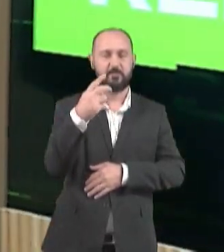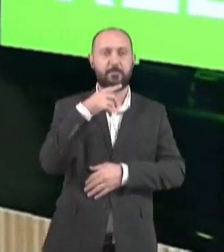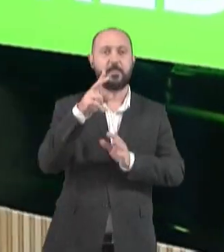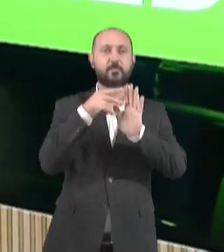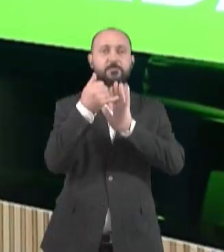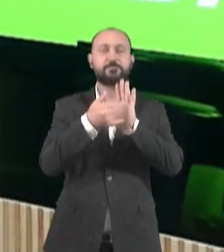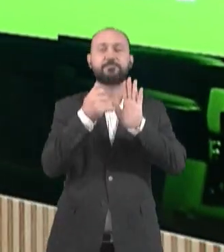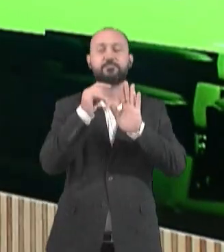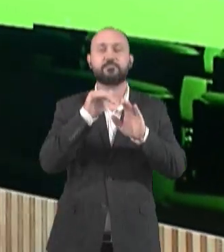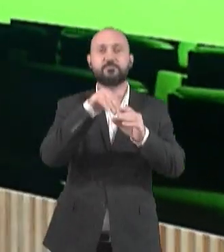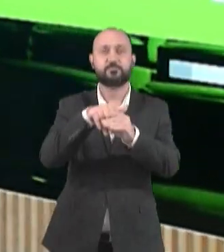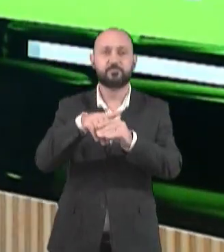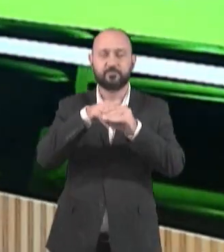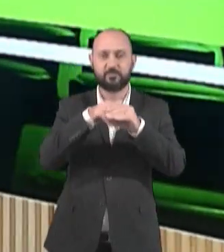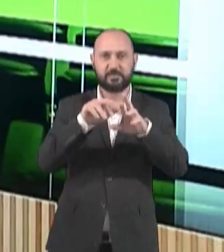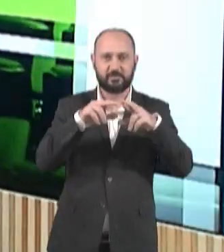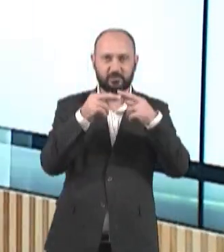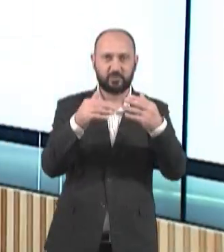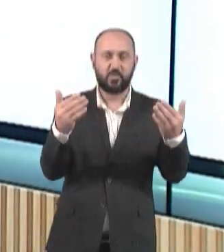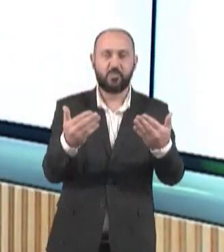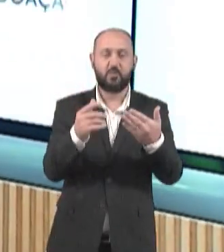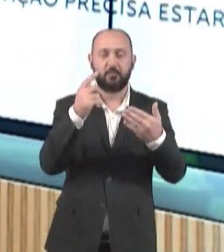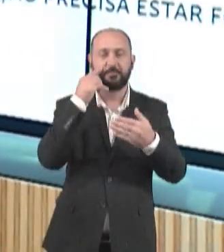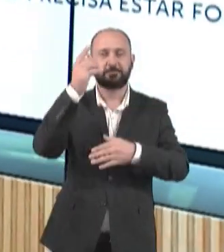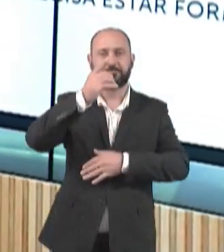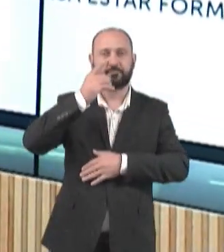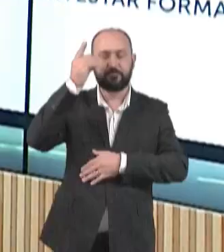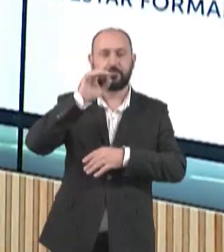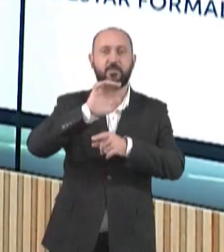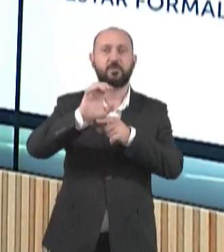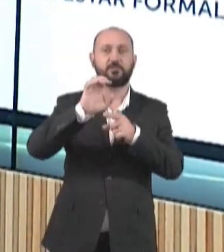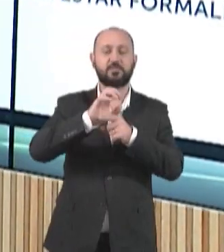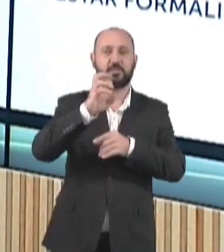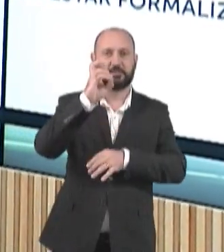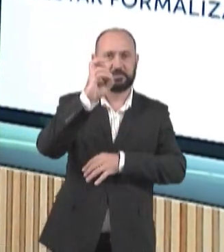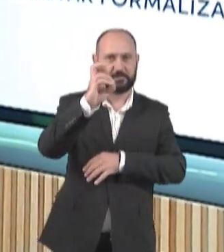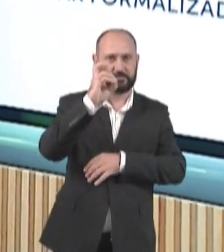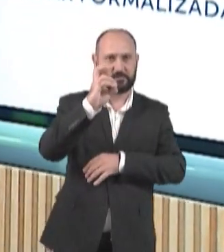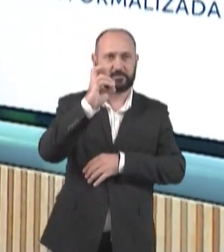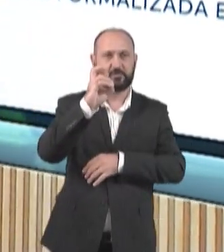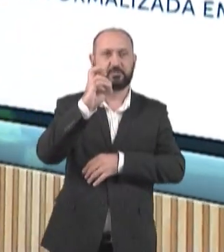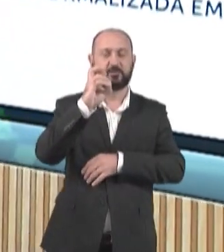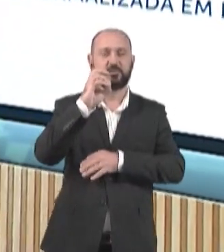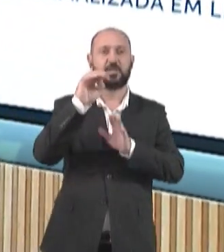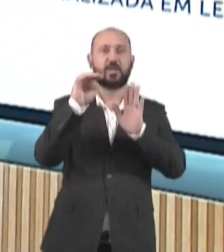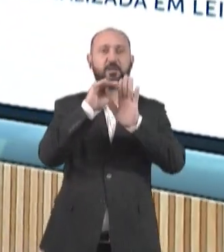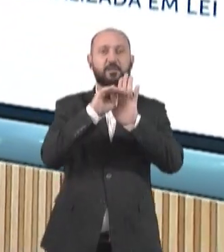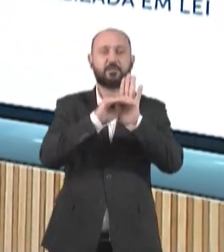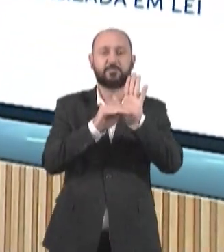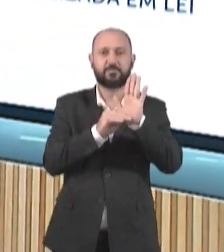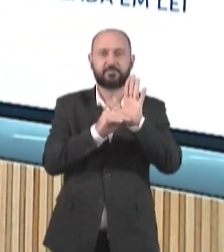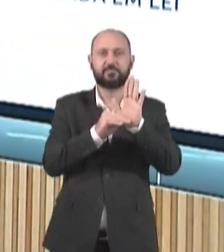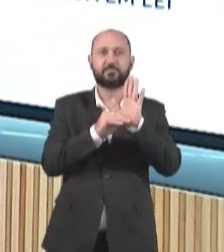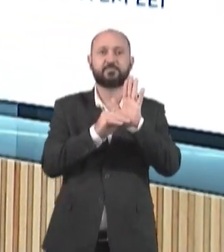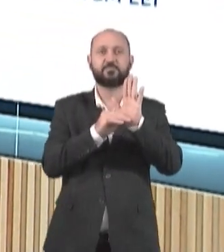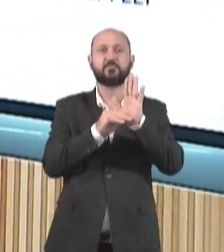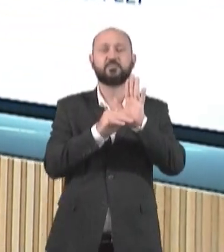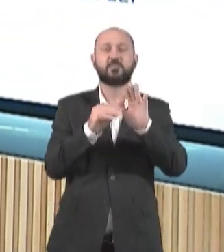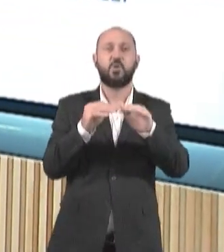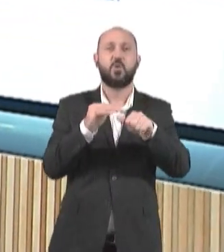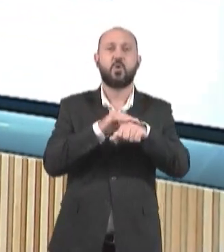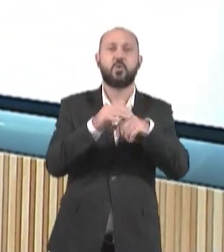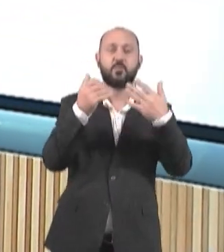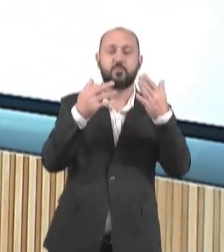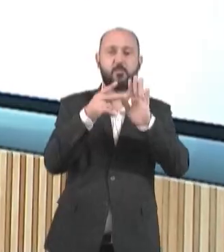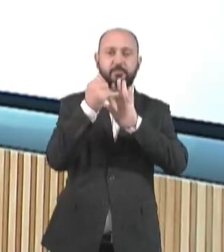dia, os projetos que foram votados na sessão de hoje pelos deputados estaduais. 5 matérias estavam pautadas, 5 foram votadas. A gente começa